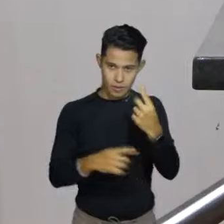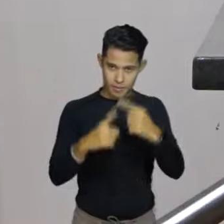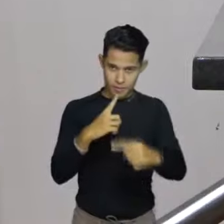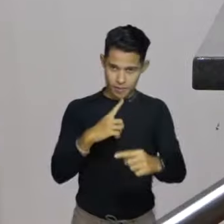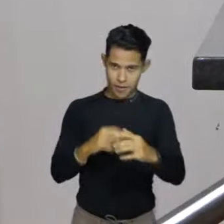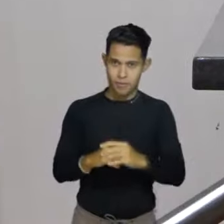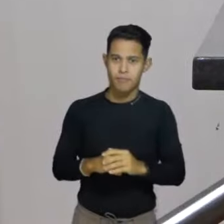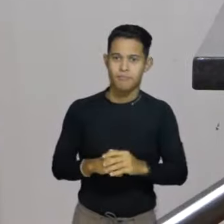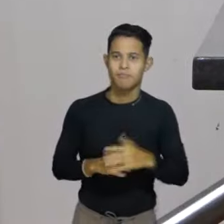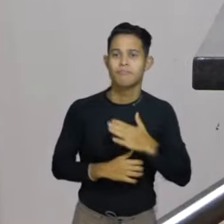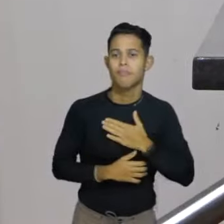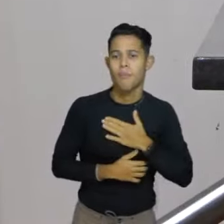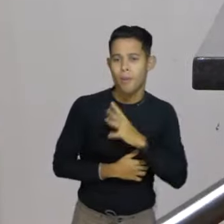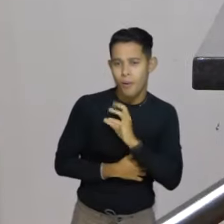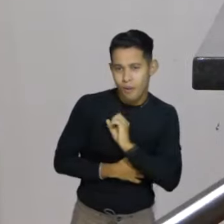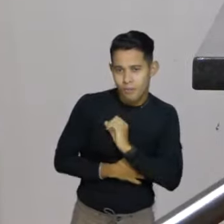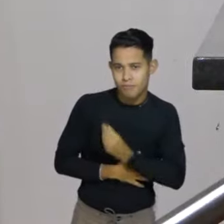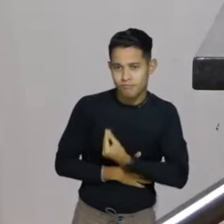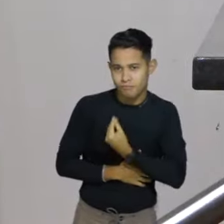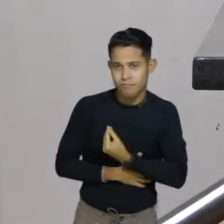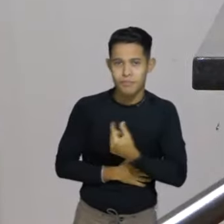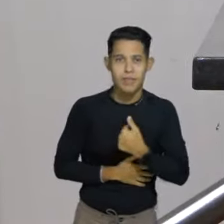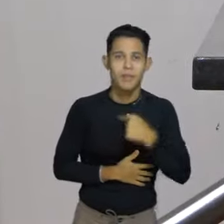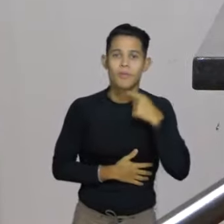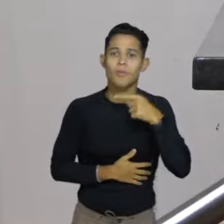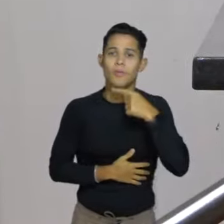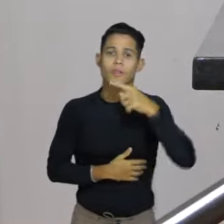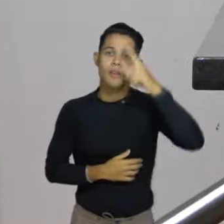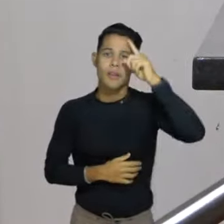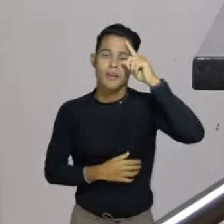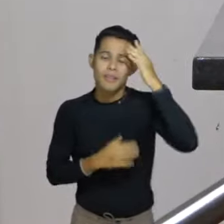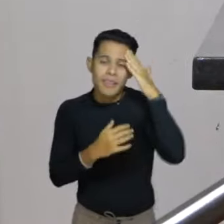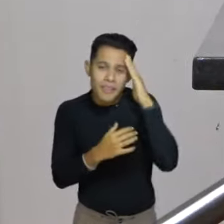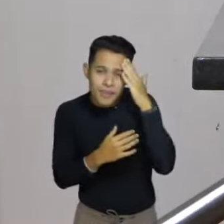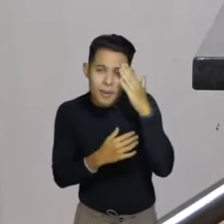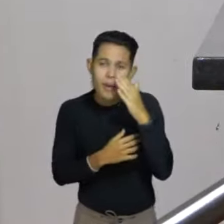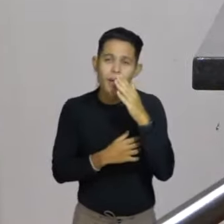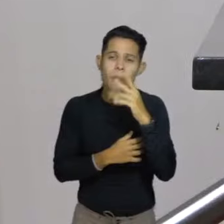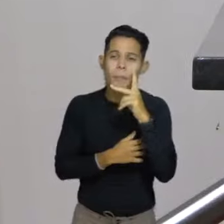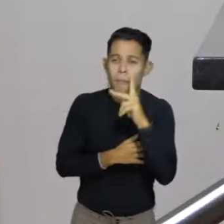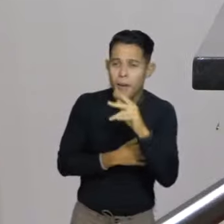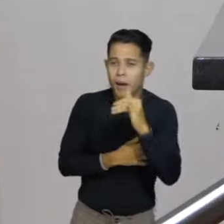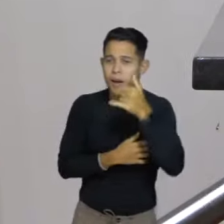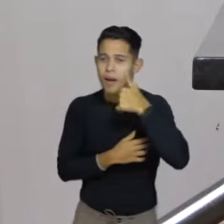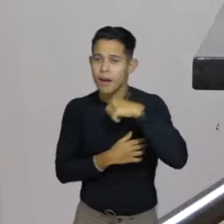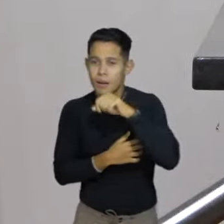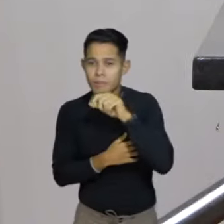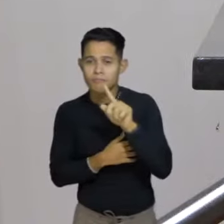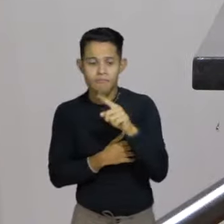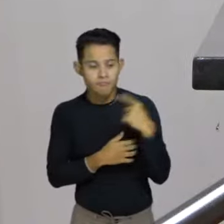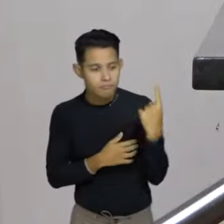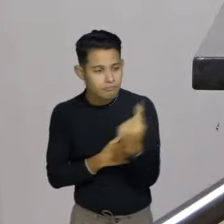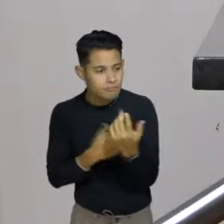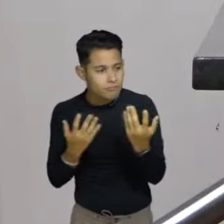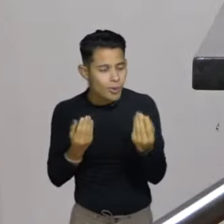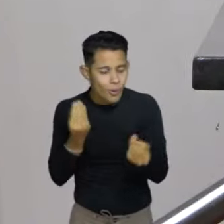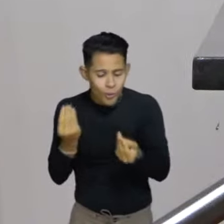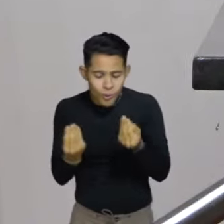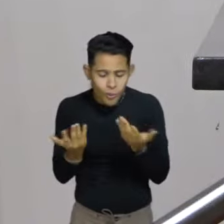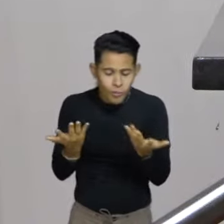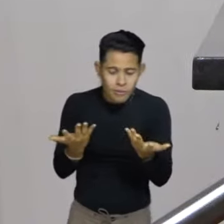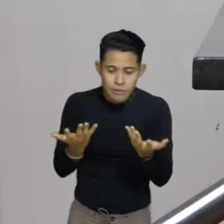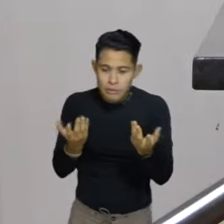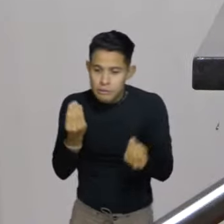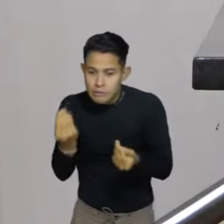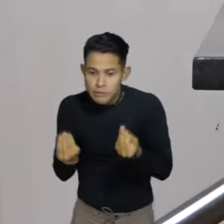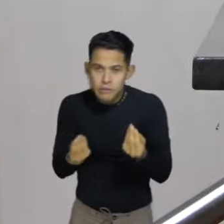vida eu não consigo entender como nós pais mães nesse estado de Santa Catarina não ficamos indignados e